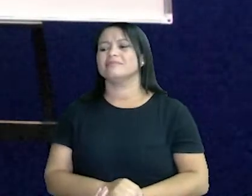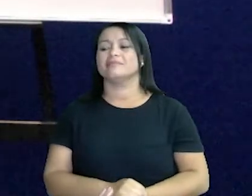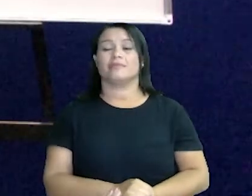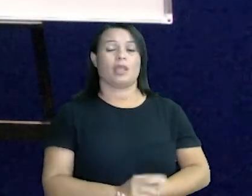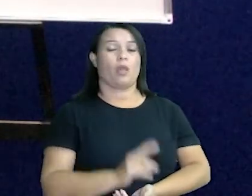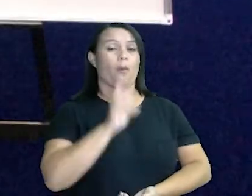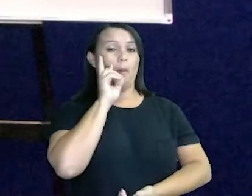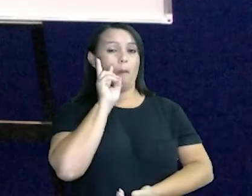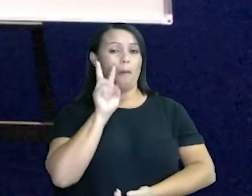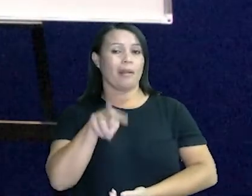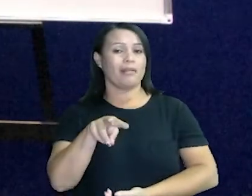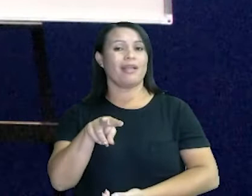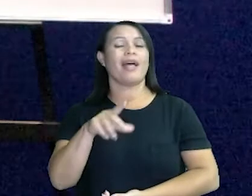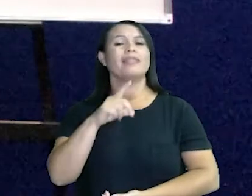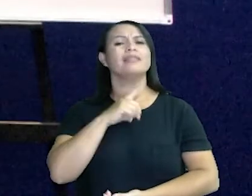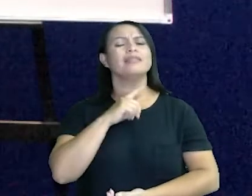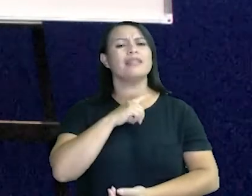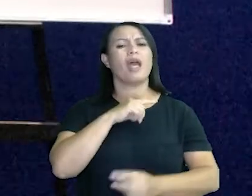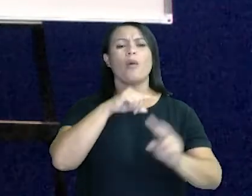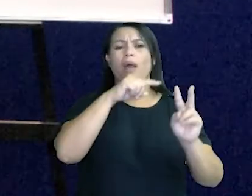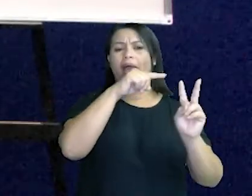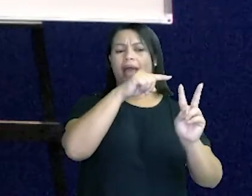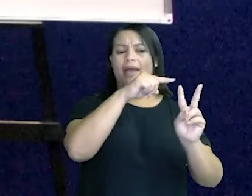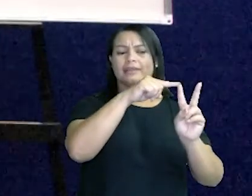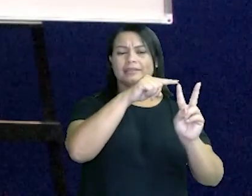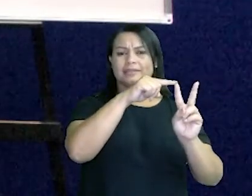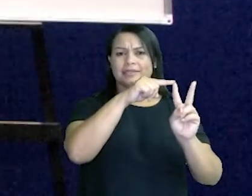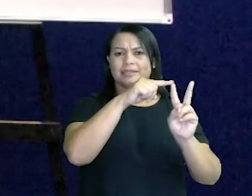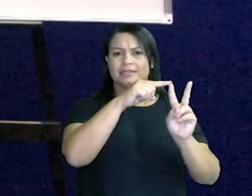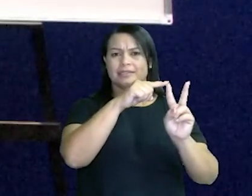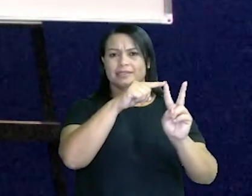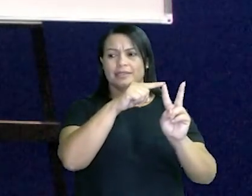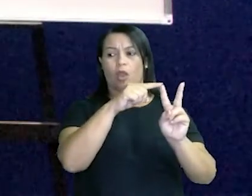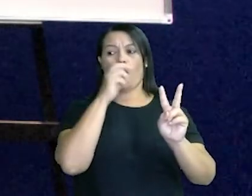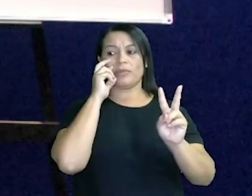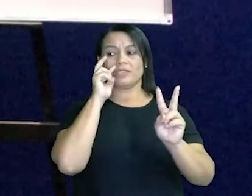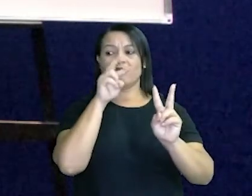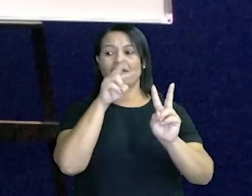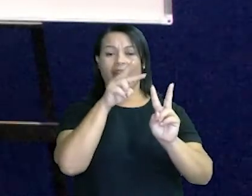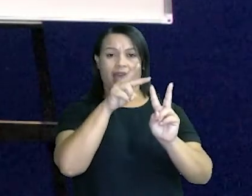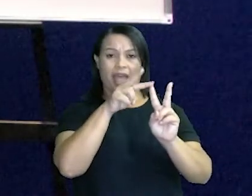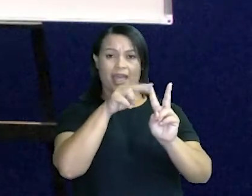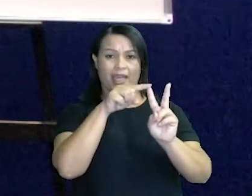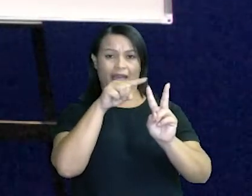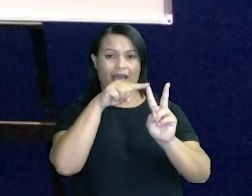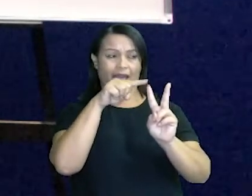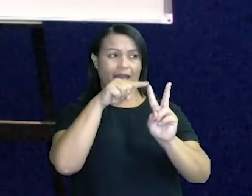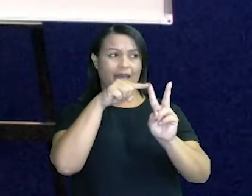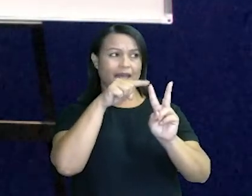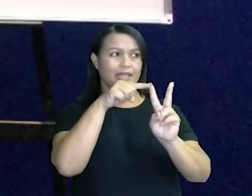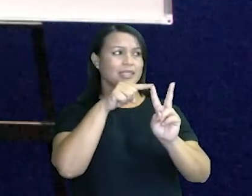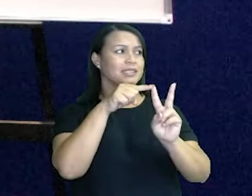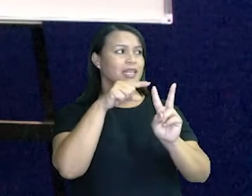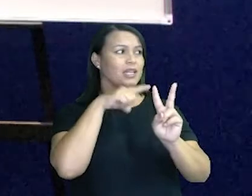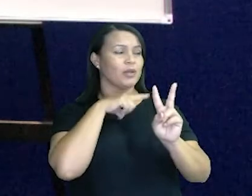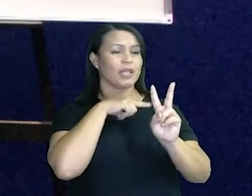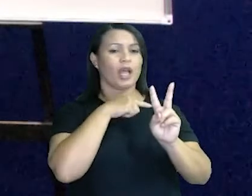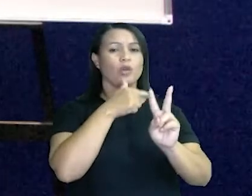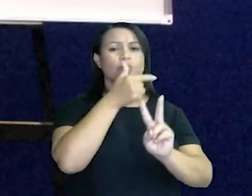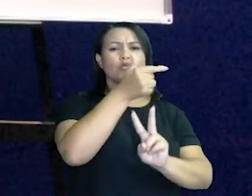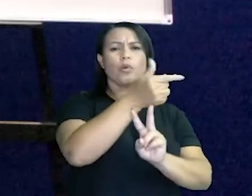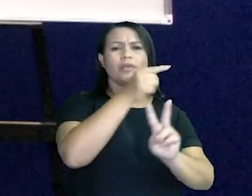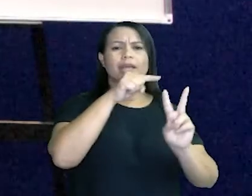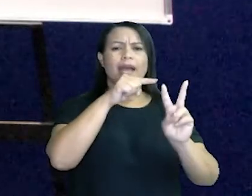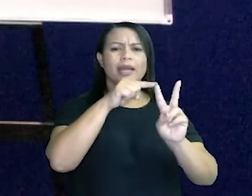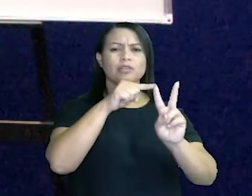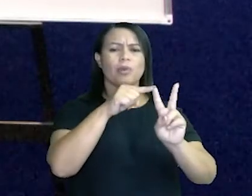e olha aqui ó tenho minha raiz Vou colocar aqui um dois tá minha raiz quadrada é a raiz